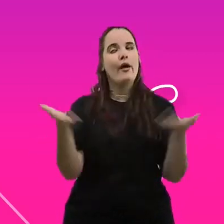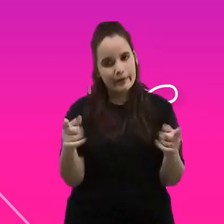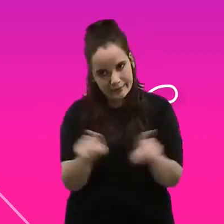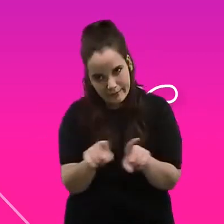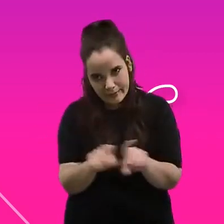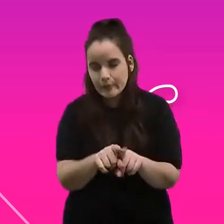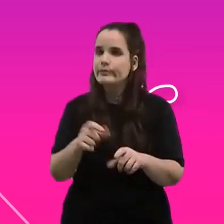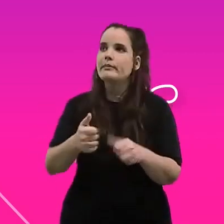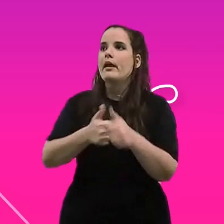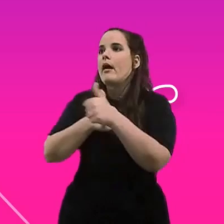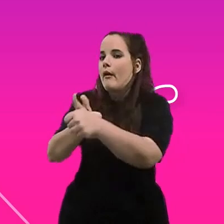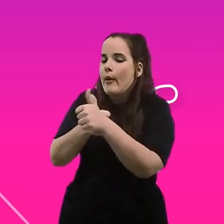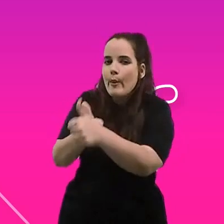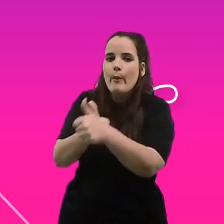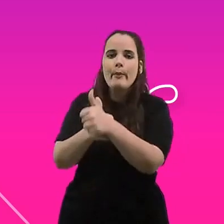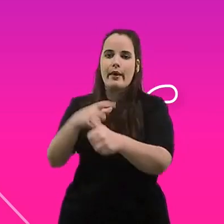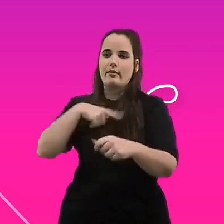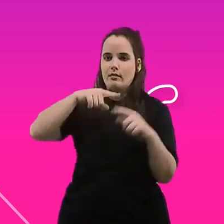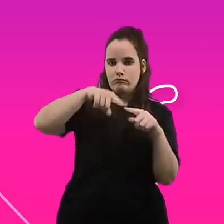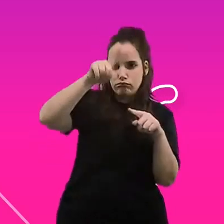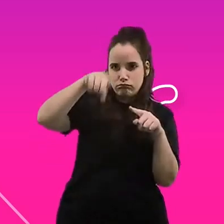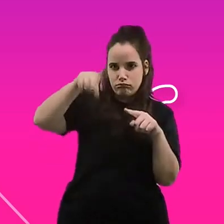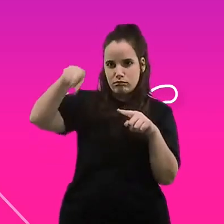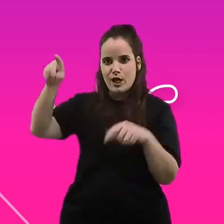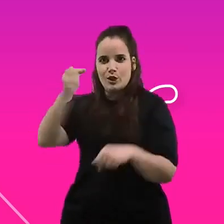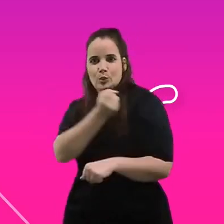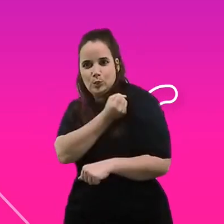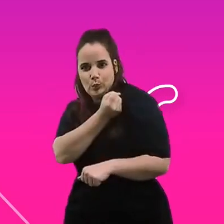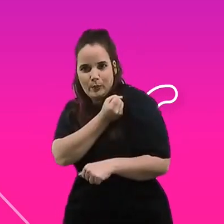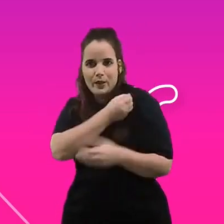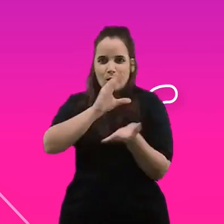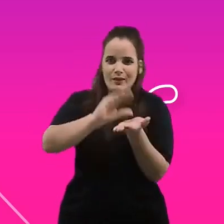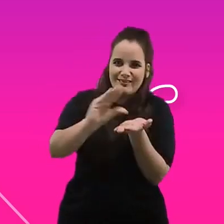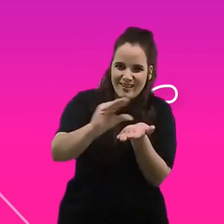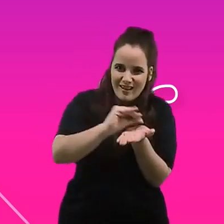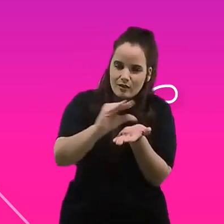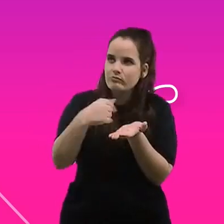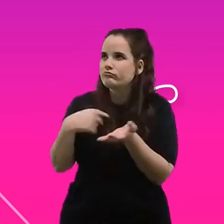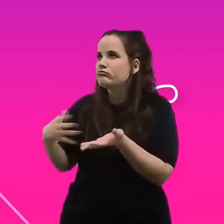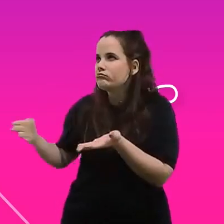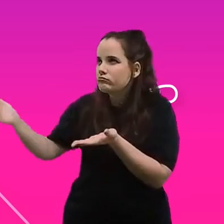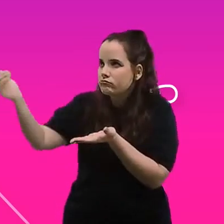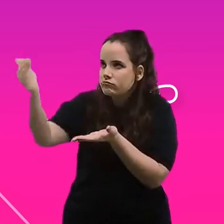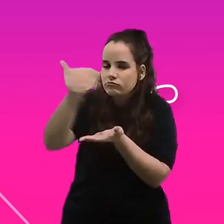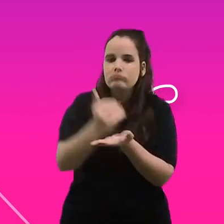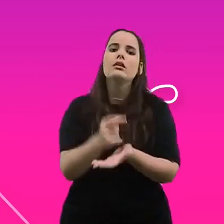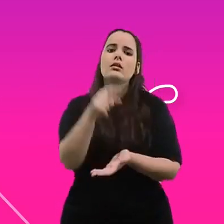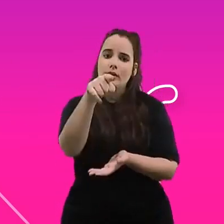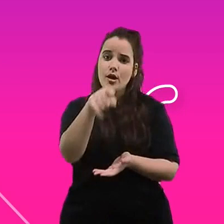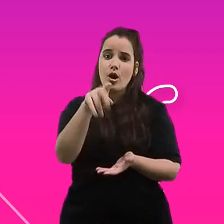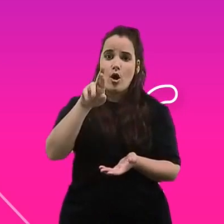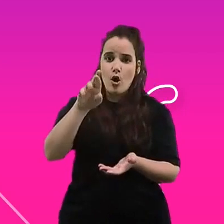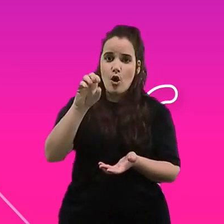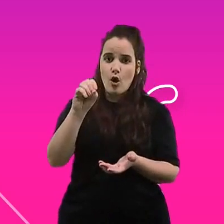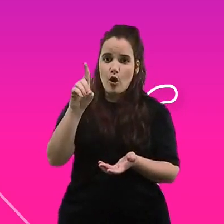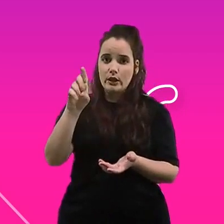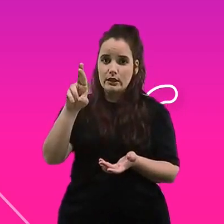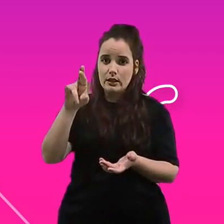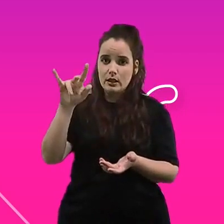de negócio. Então, acho que parte do que o Rodrigo, né, dividiu com todo mundo, e obrigada, Rodrigo, Dr. Rodrigo, pela história,